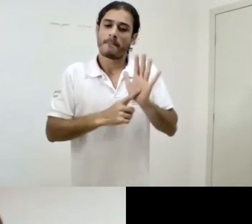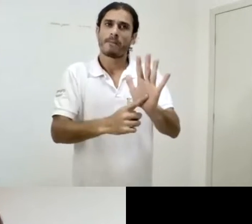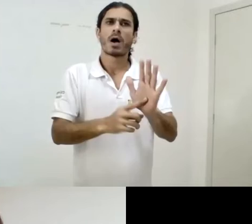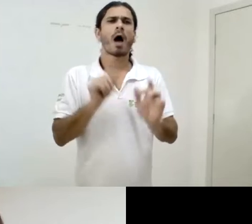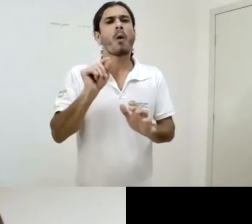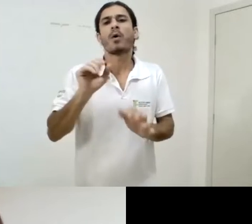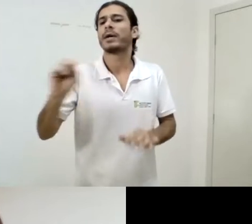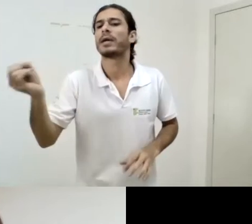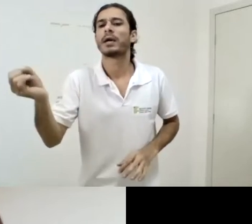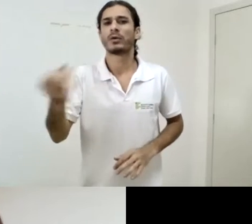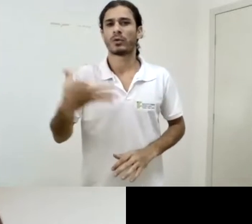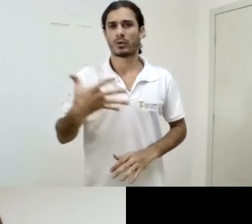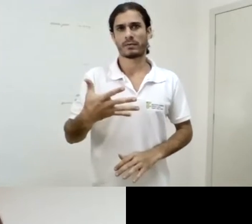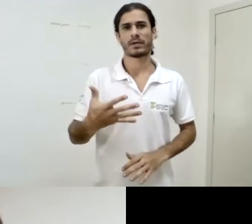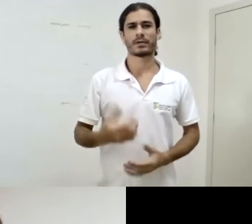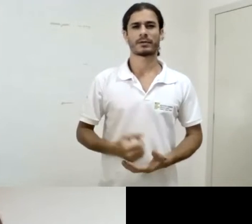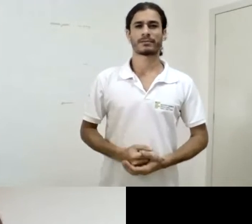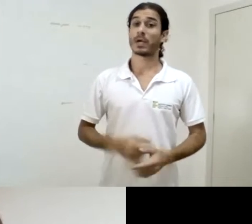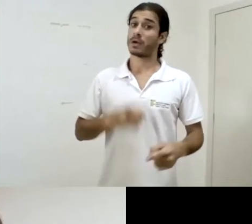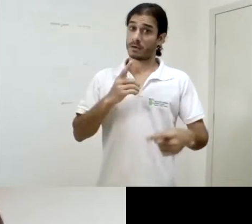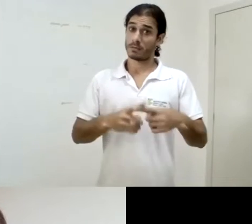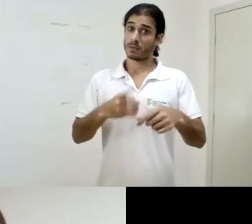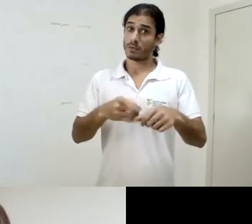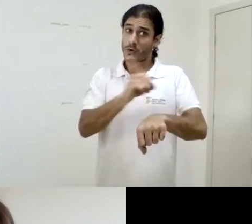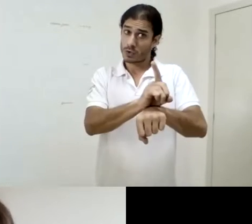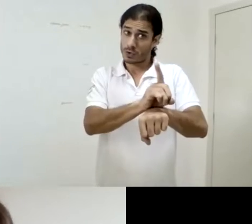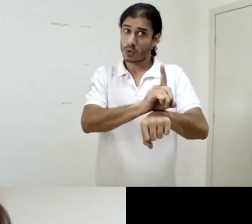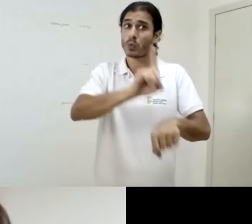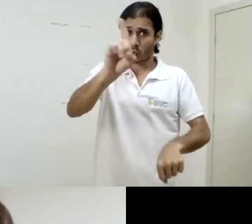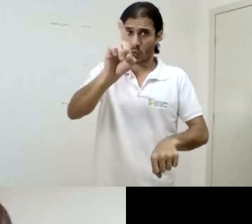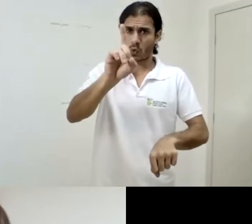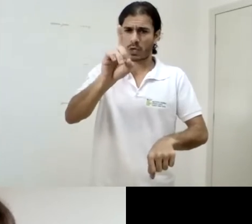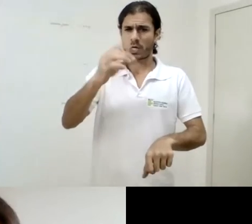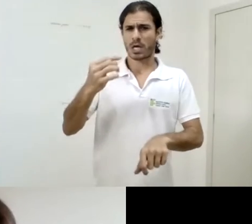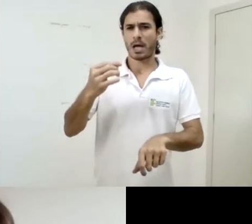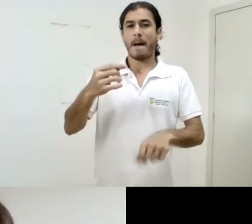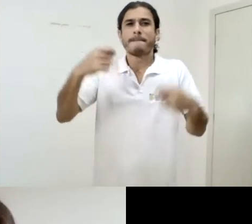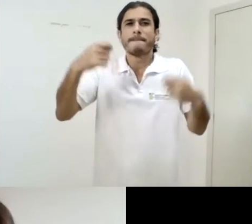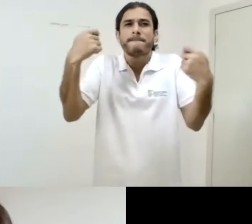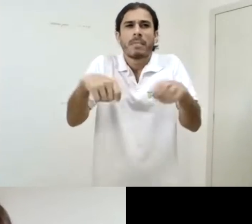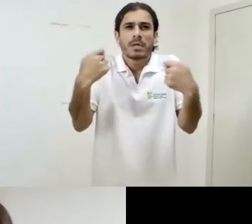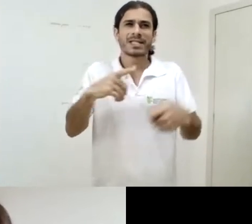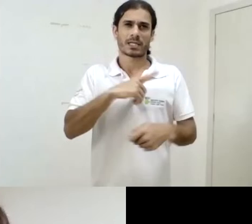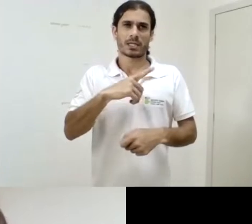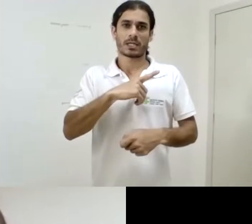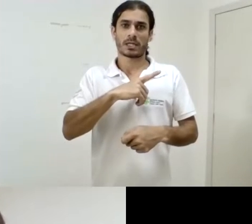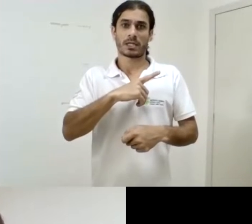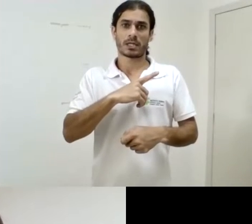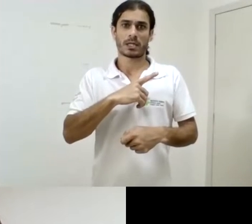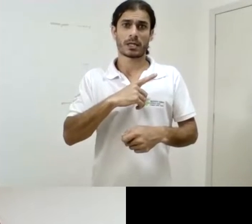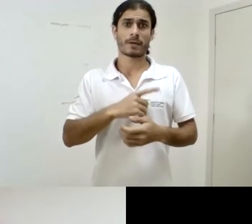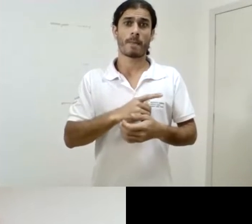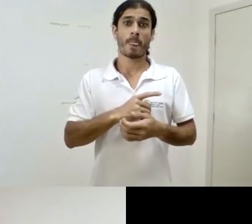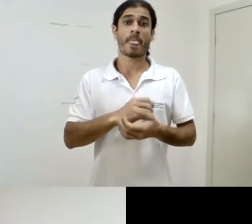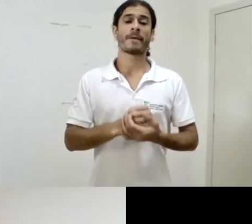Por isso que no doutorado tem que ter a originalidade e o ineditismo. E no mestrado,